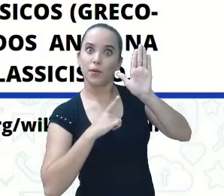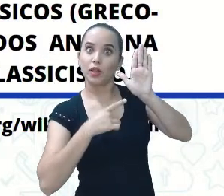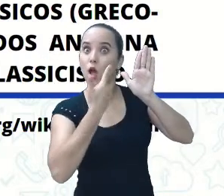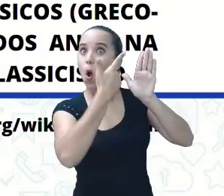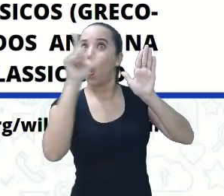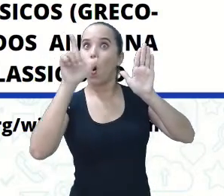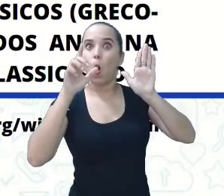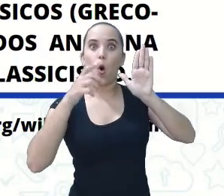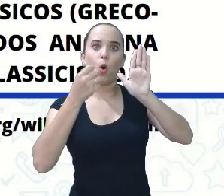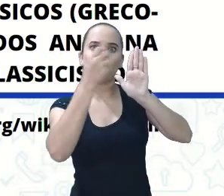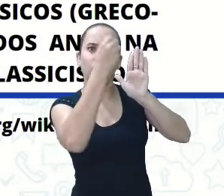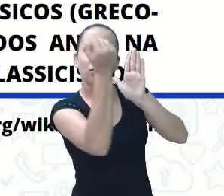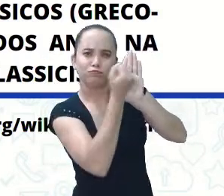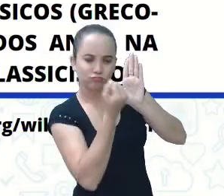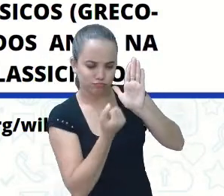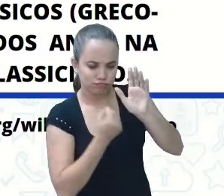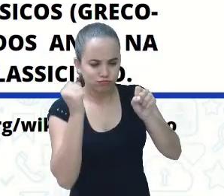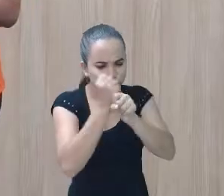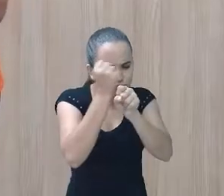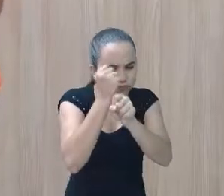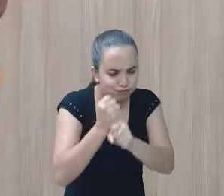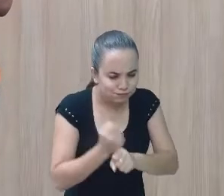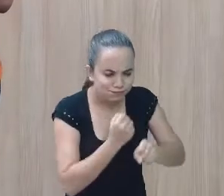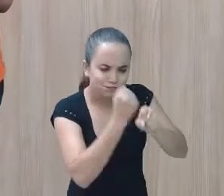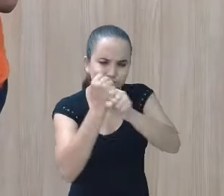véu sobre o corpo da modelo, né?